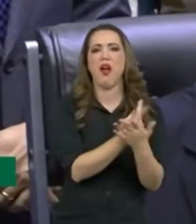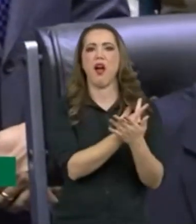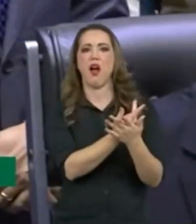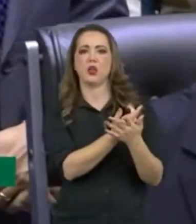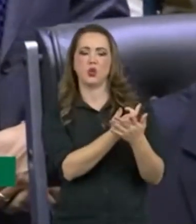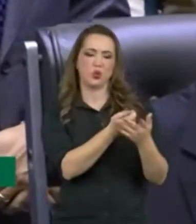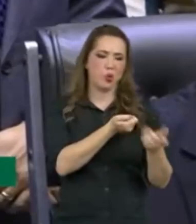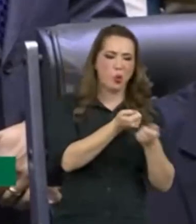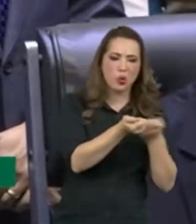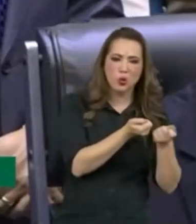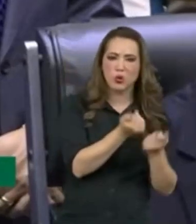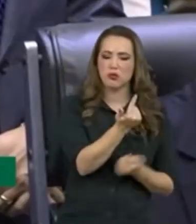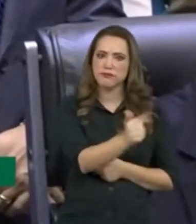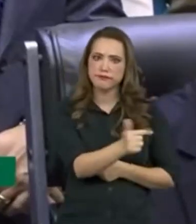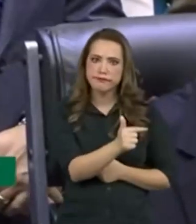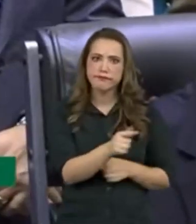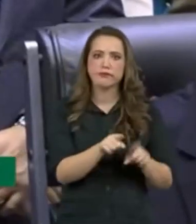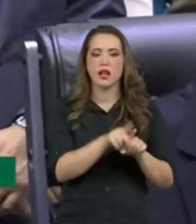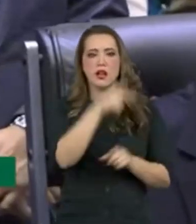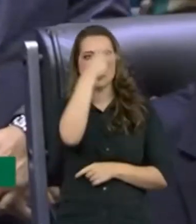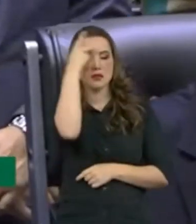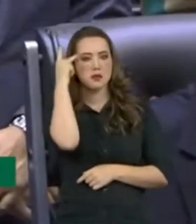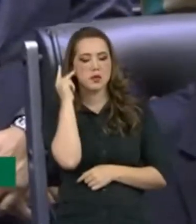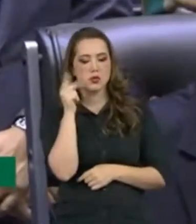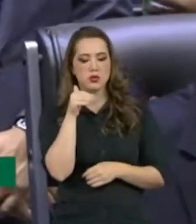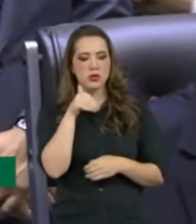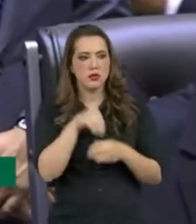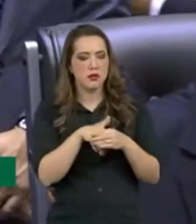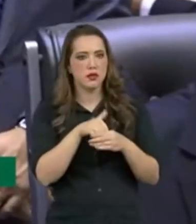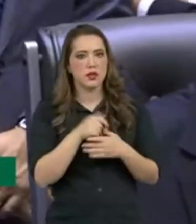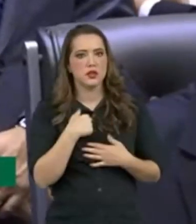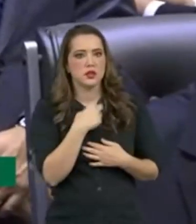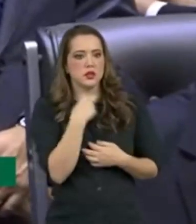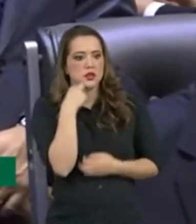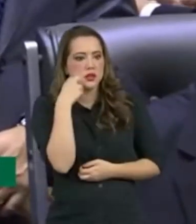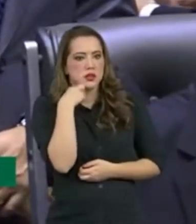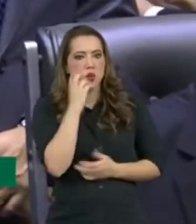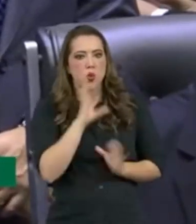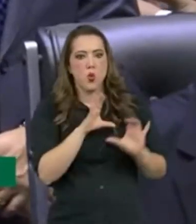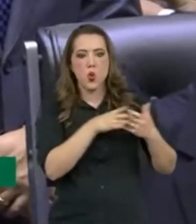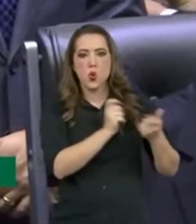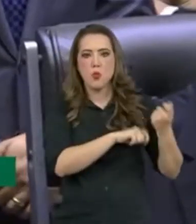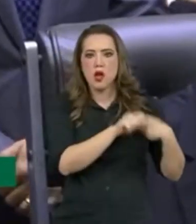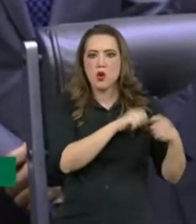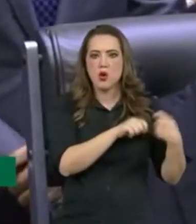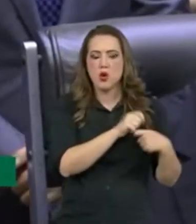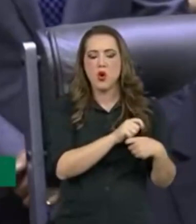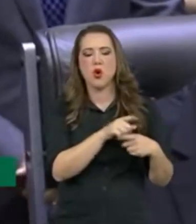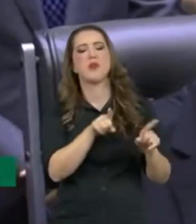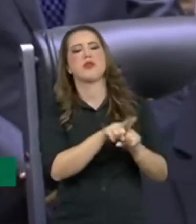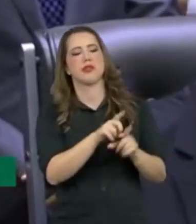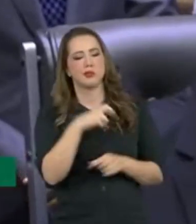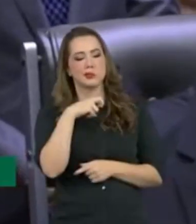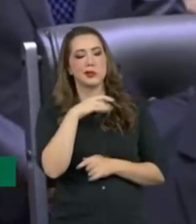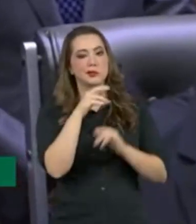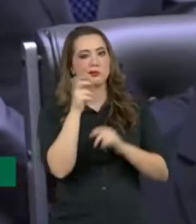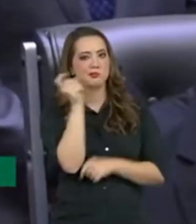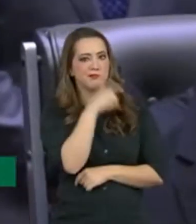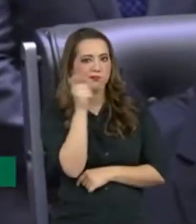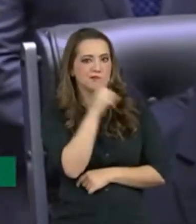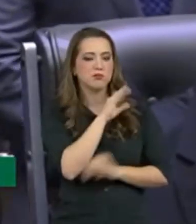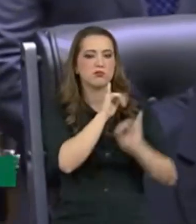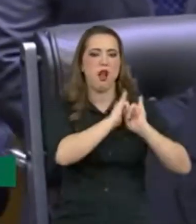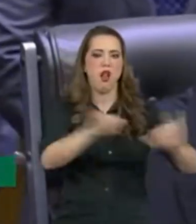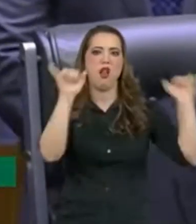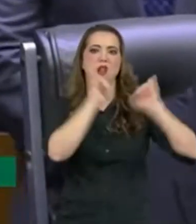republicanos. Nunca os eleitores foram tão constrangidos pelo poder econômico e por mentiras disseminadas em